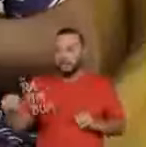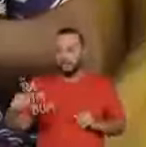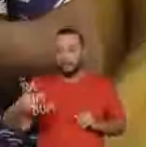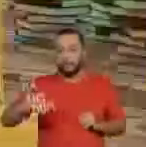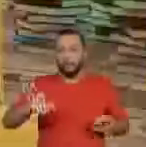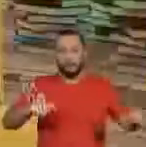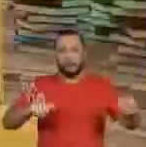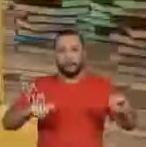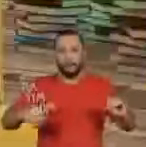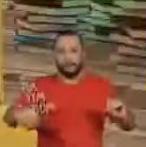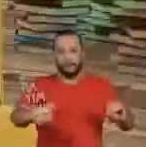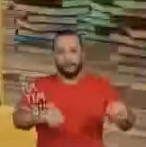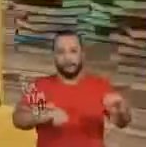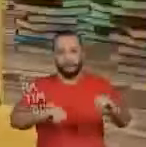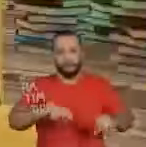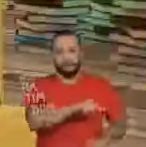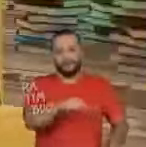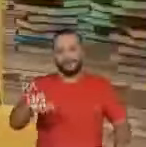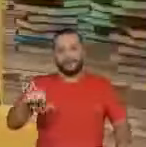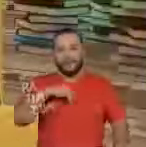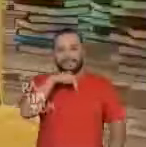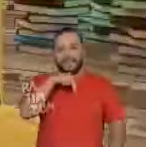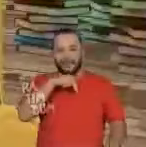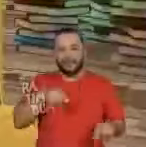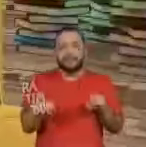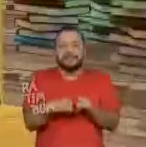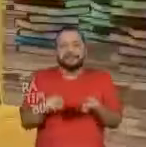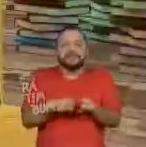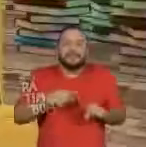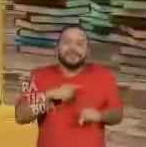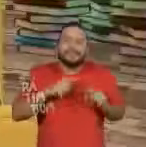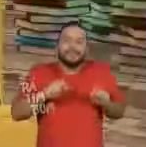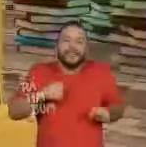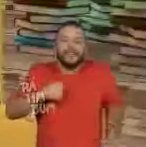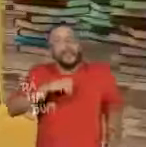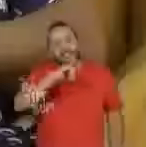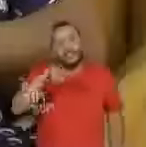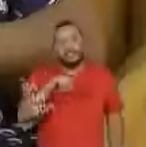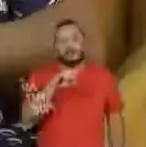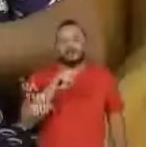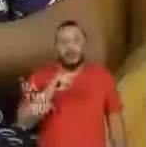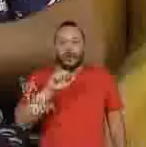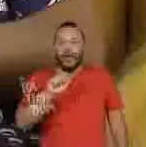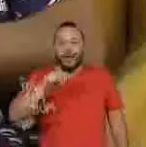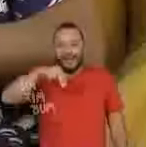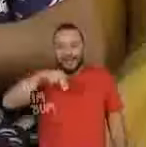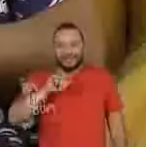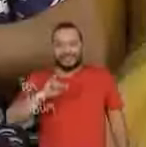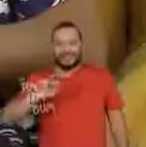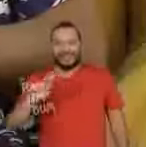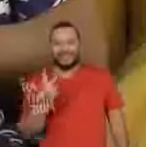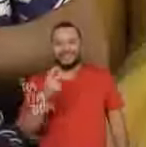rodeavam, para as pequenas meninas joaninhas com seus quase vestidos de bolinhas que iam deslizando pelas pétalas